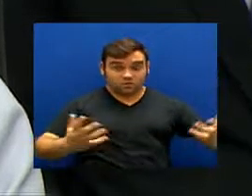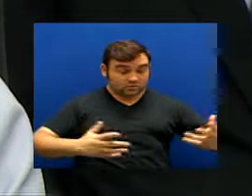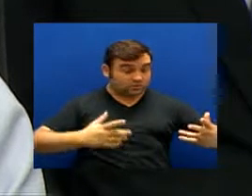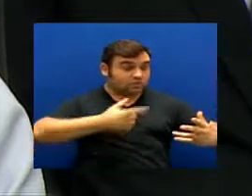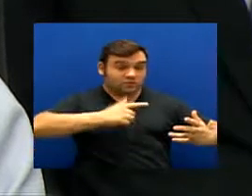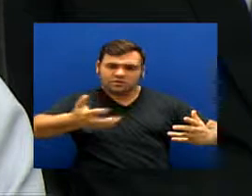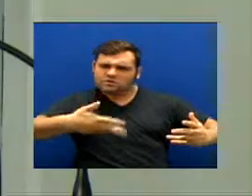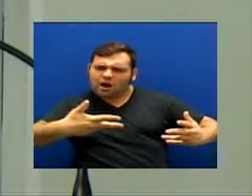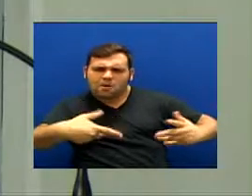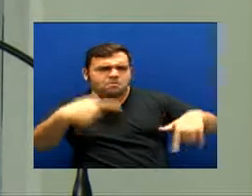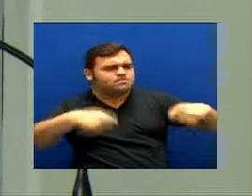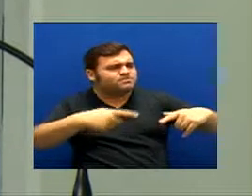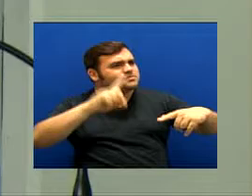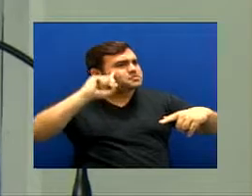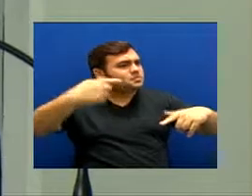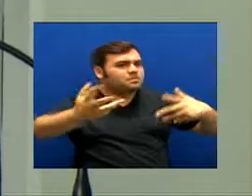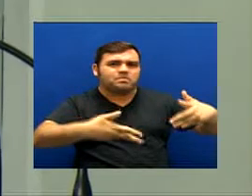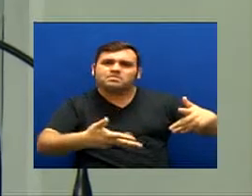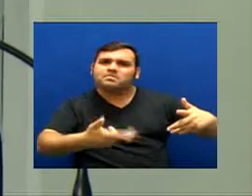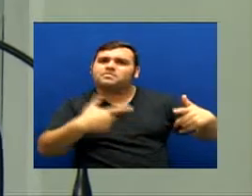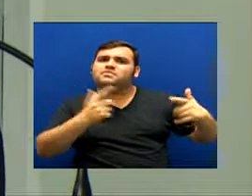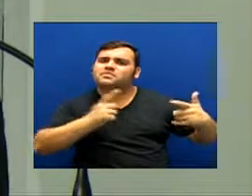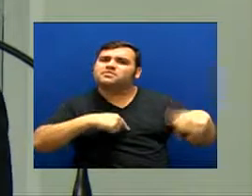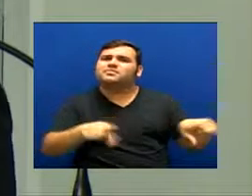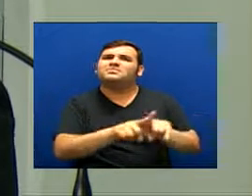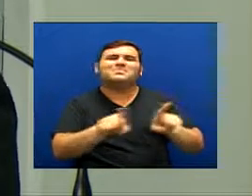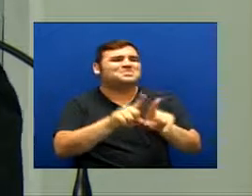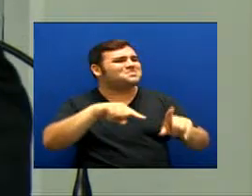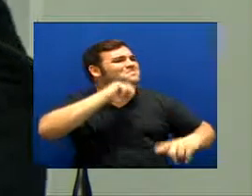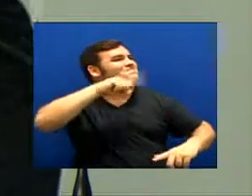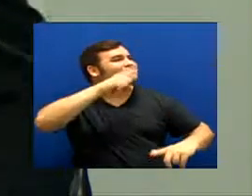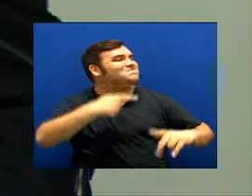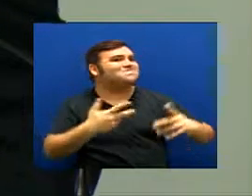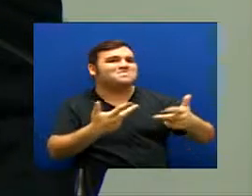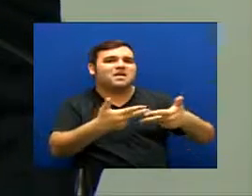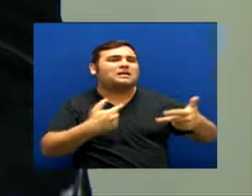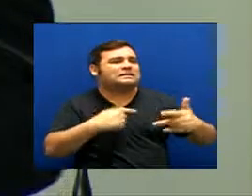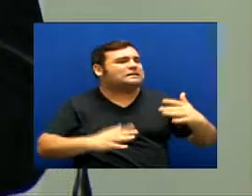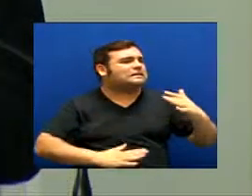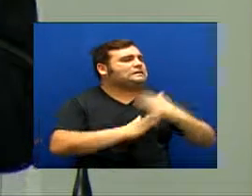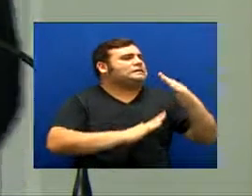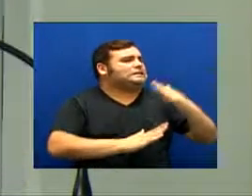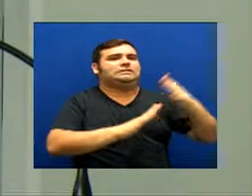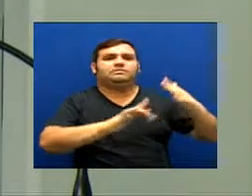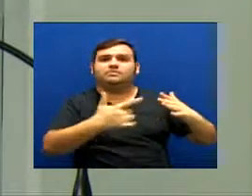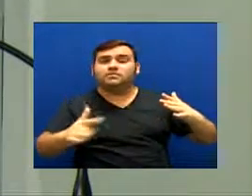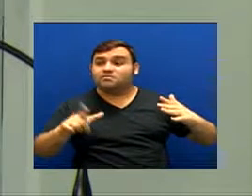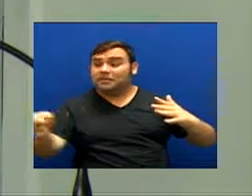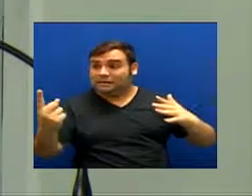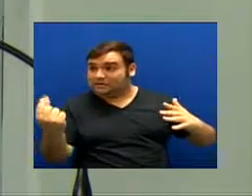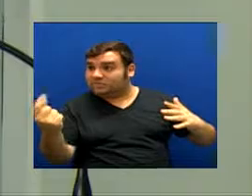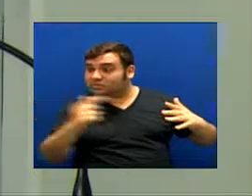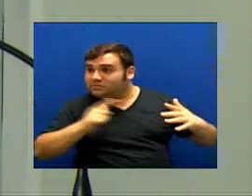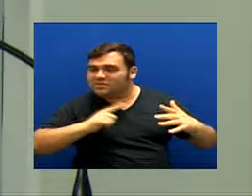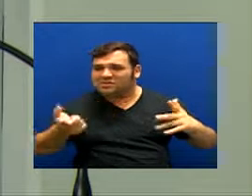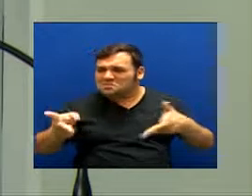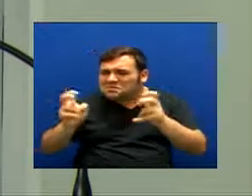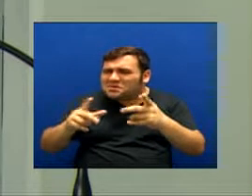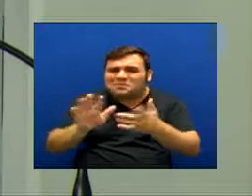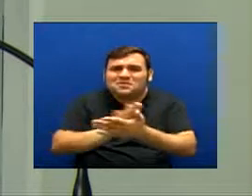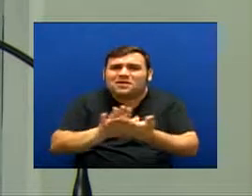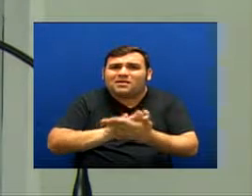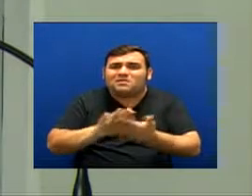nossos filhos, eles são extremamente ocupados. Um dia desses eu descia do elevador do edifício onde moro, e um